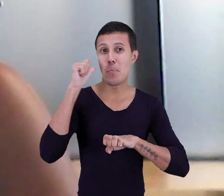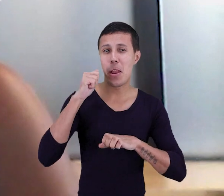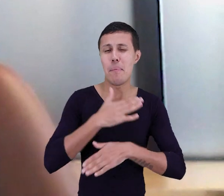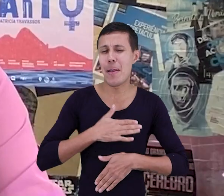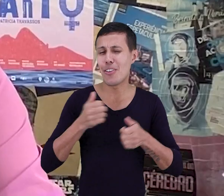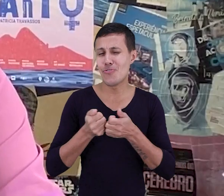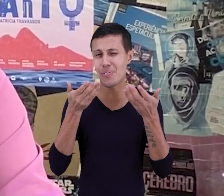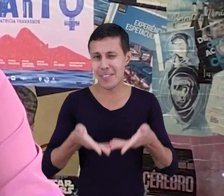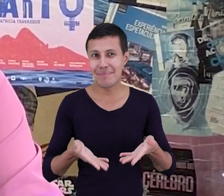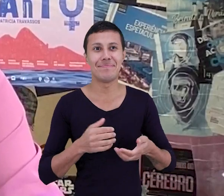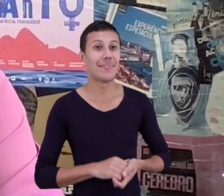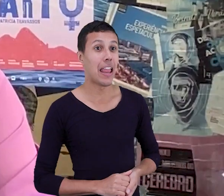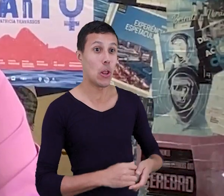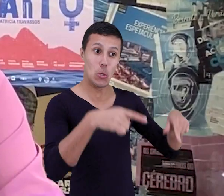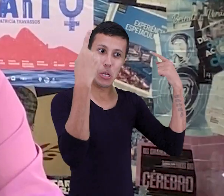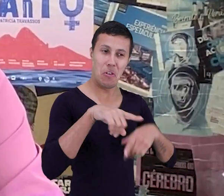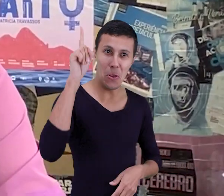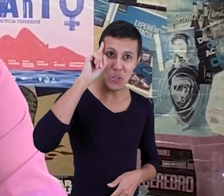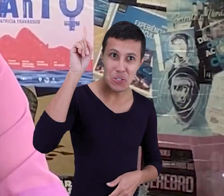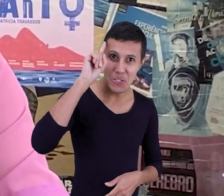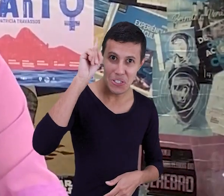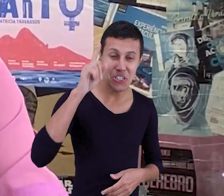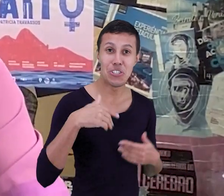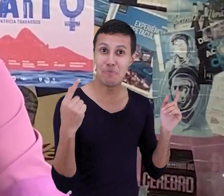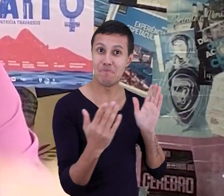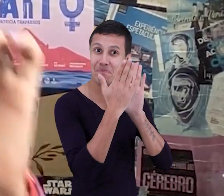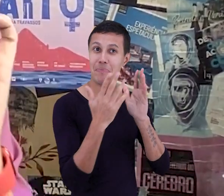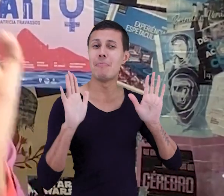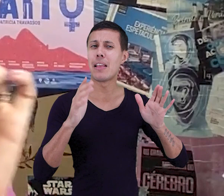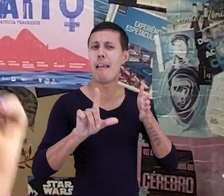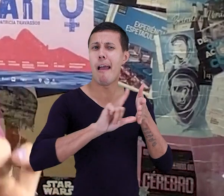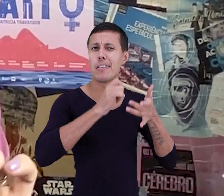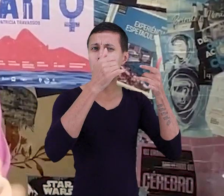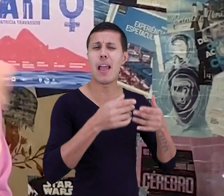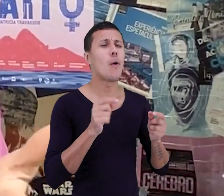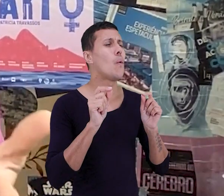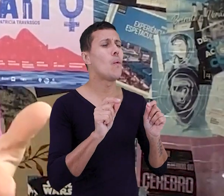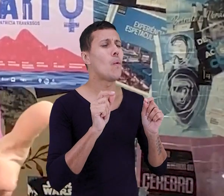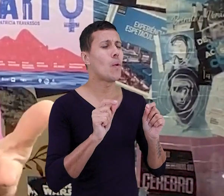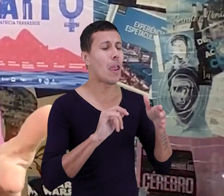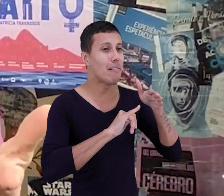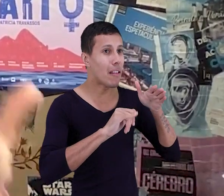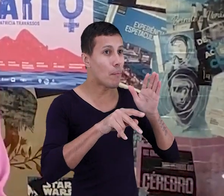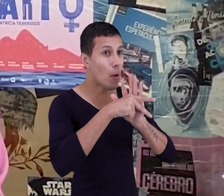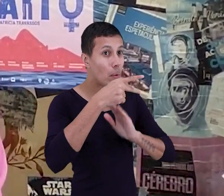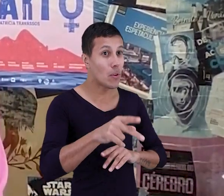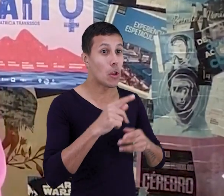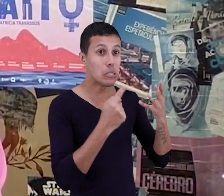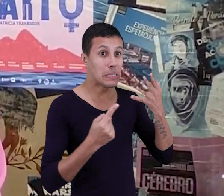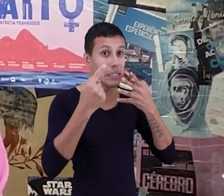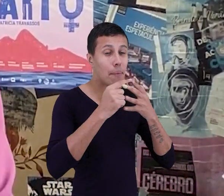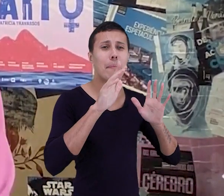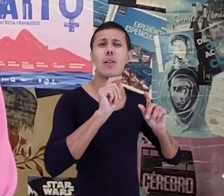prazer estar aqui. E os desafios todos que a gente enfrenta todo dia. Antes de falar da única instância, que é a sua startup, eu queria falar do